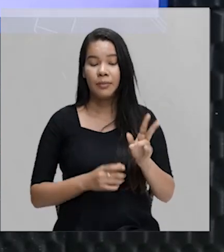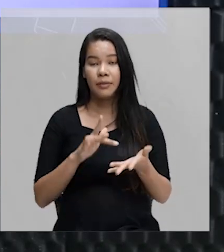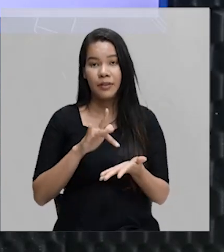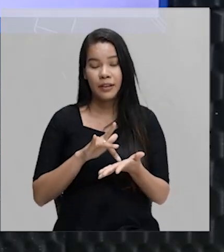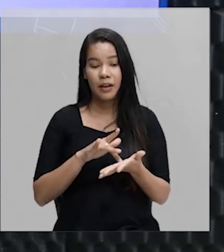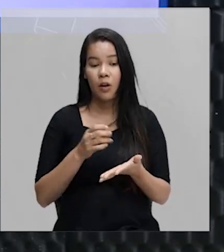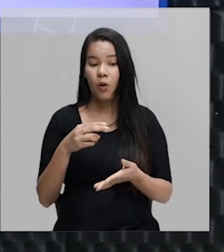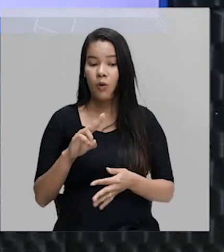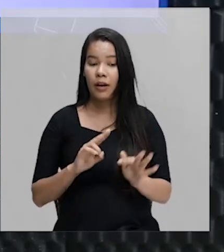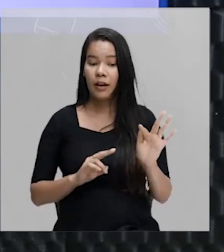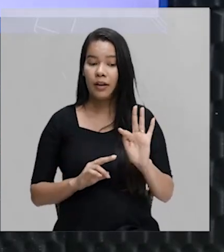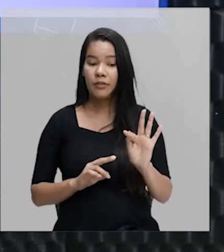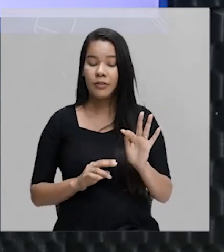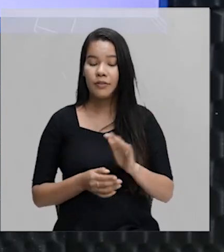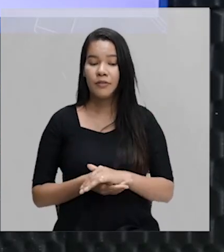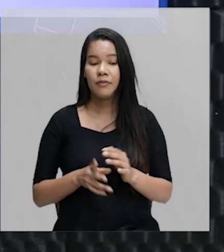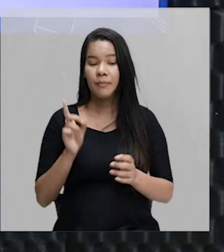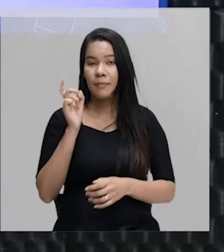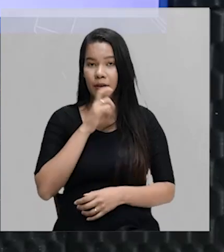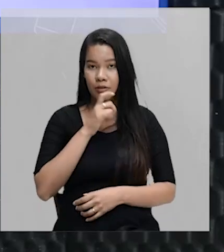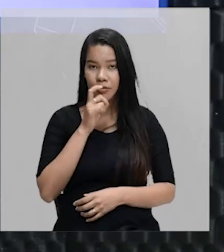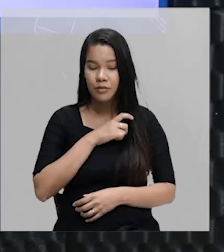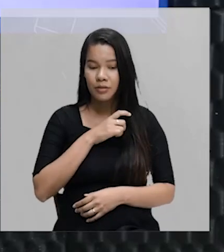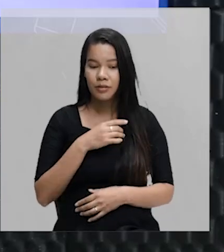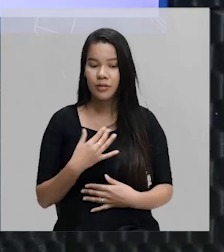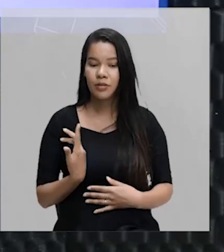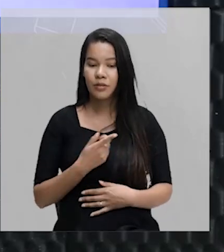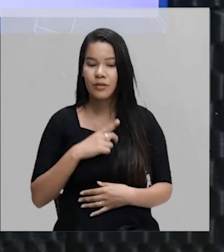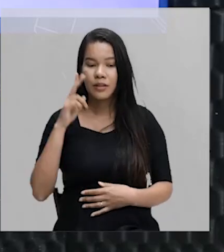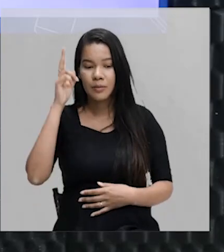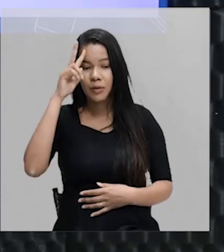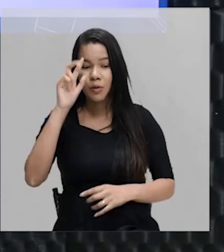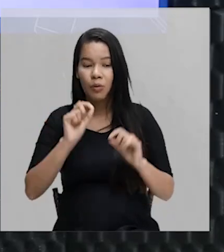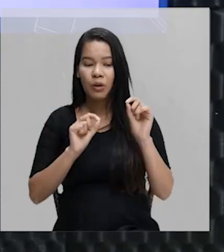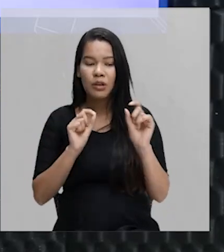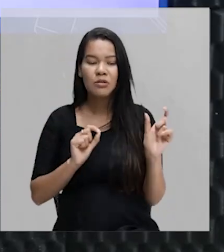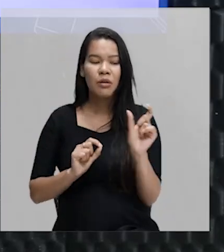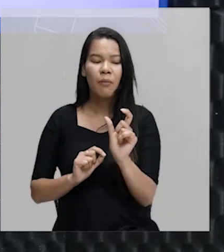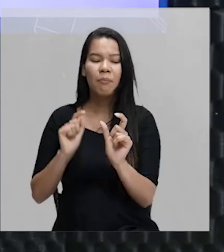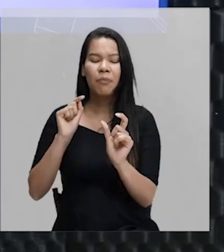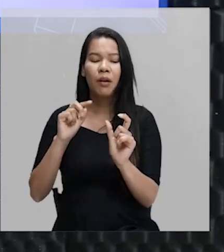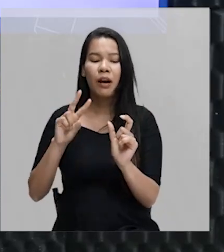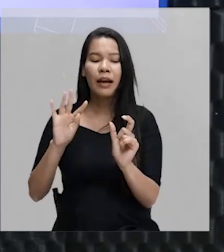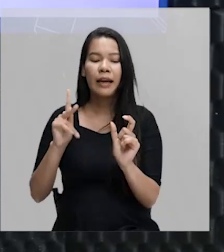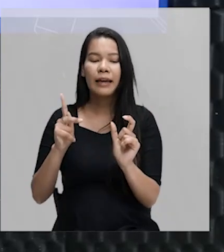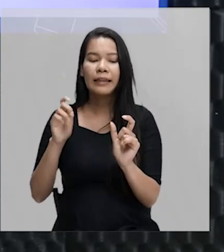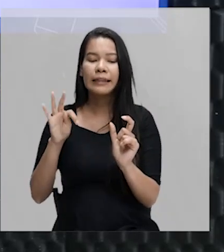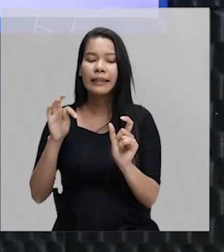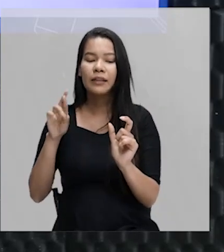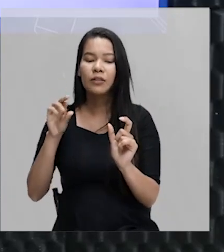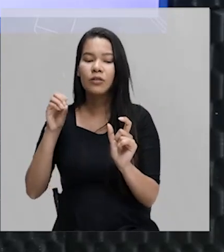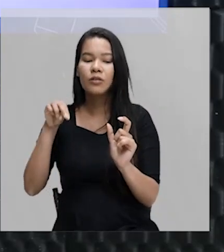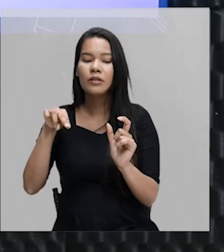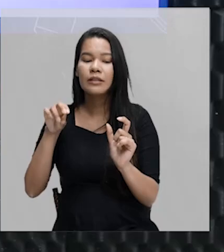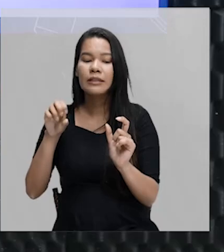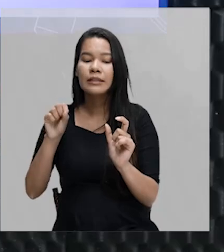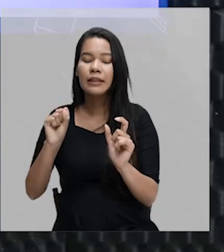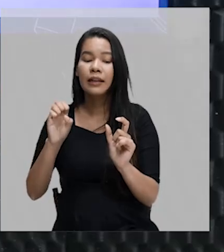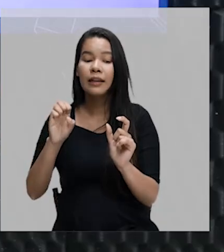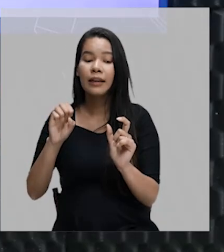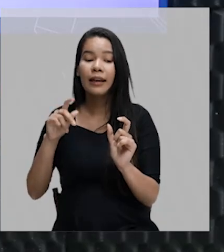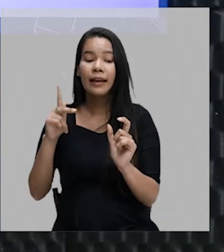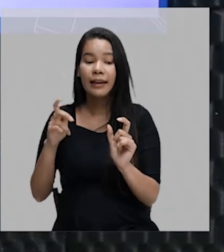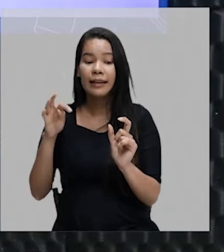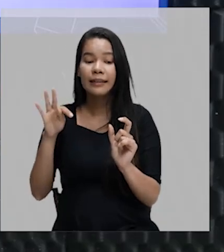Vamos só lembrar o que seria heterose, né, pessoal? Heterose ou vigor híbrido. Você sabe que o